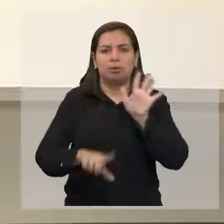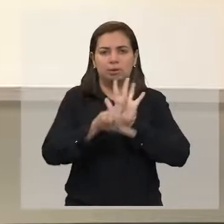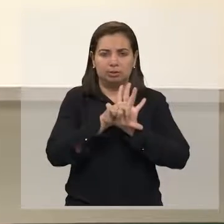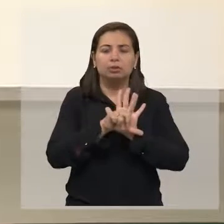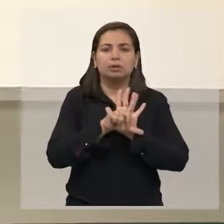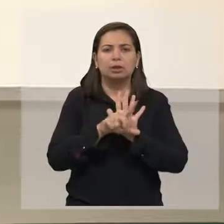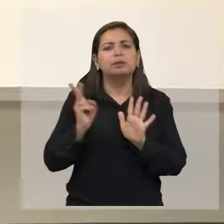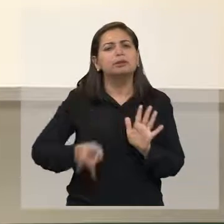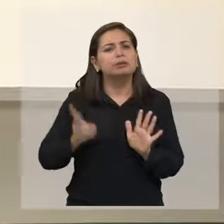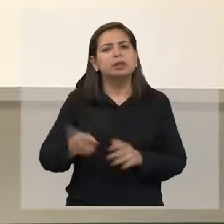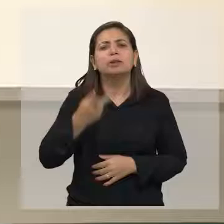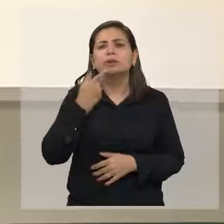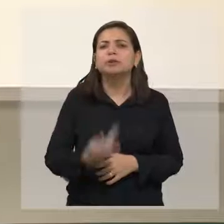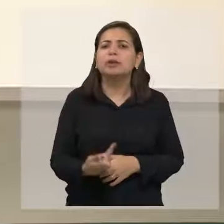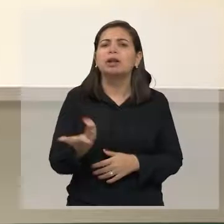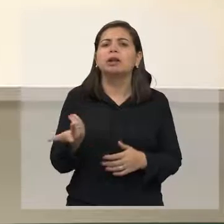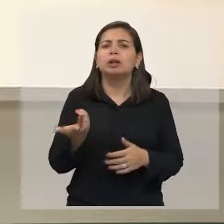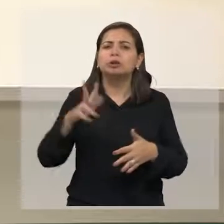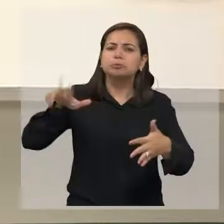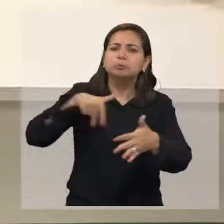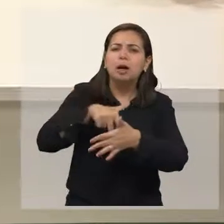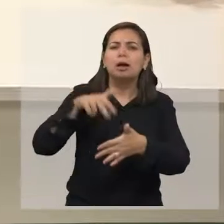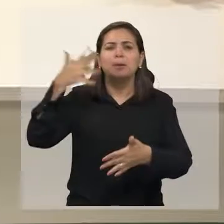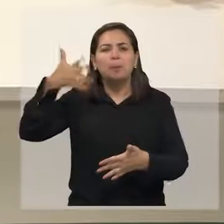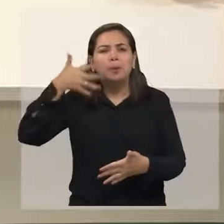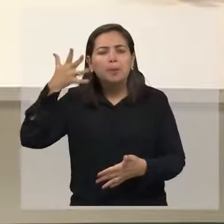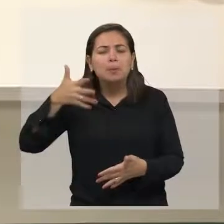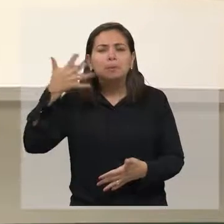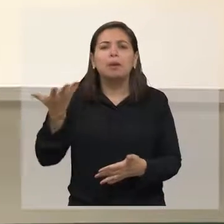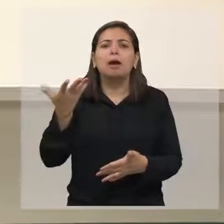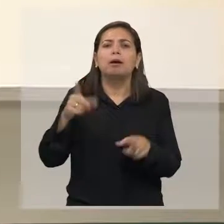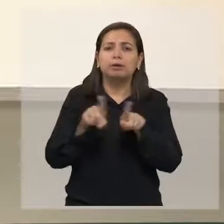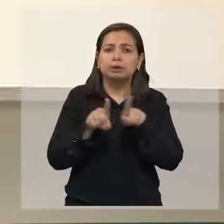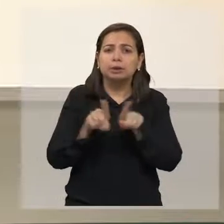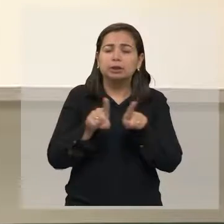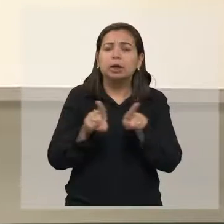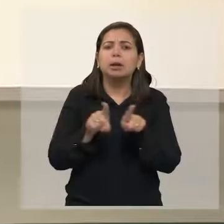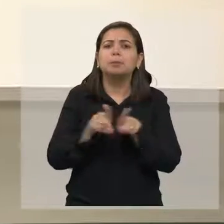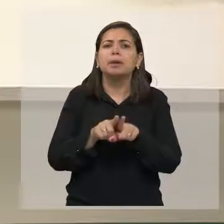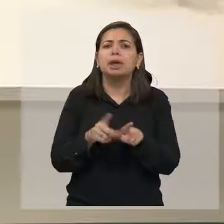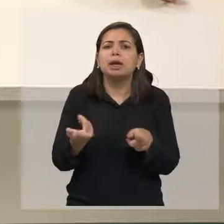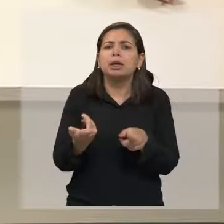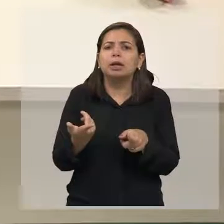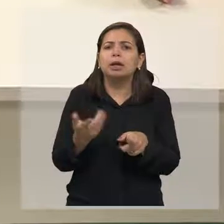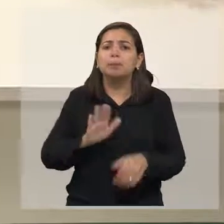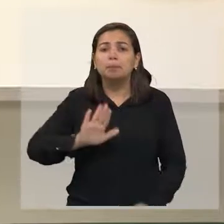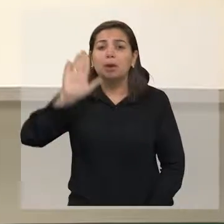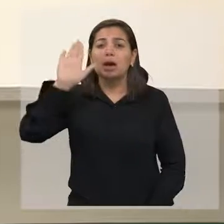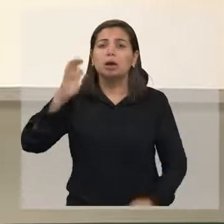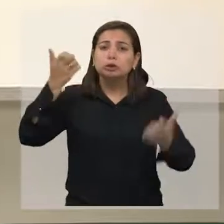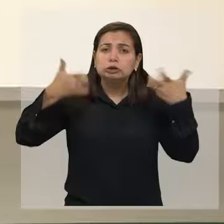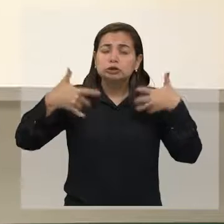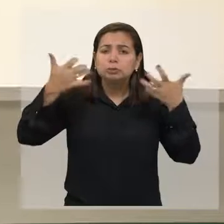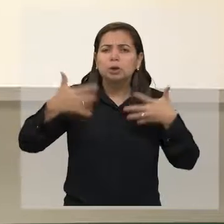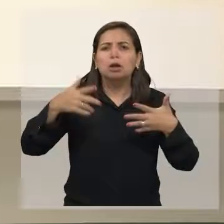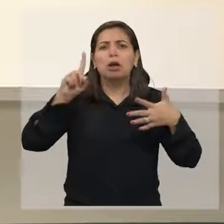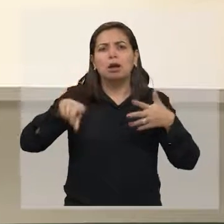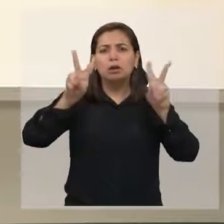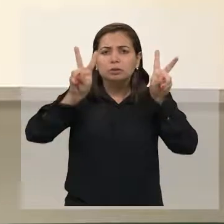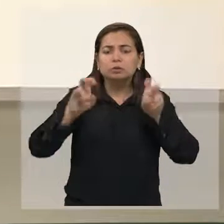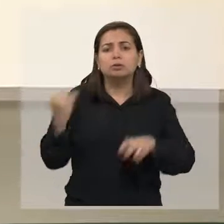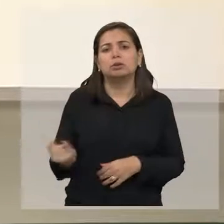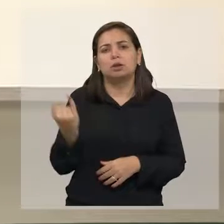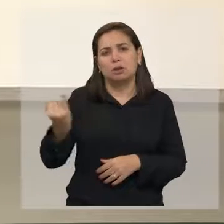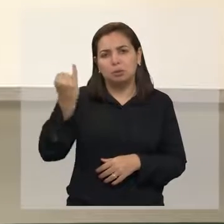ali falando na tribuna, pela ordem, na questão de ordem, pela palavra, sobre assuntos importantes e